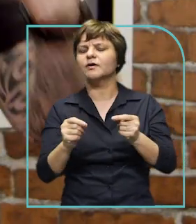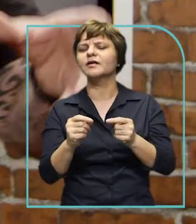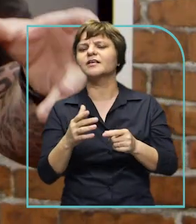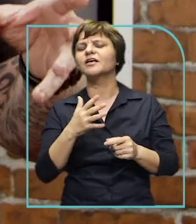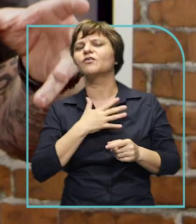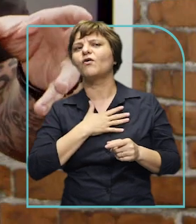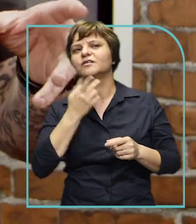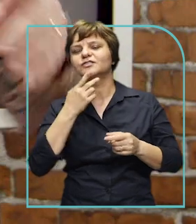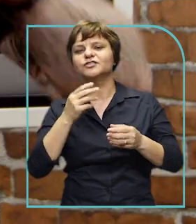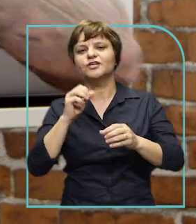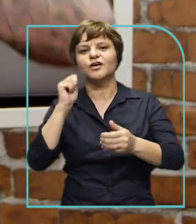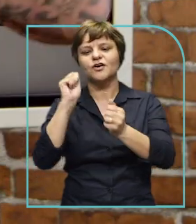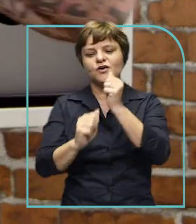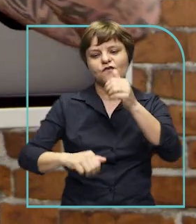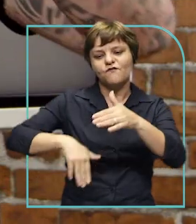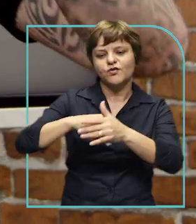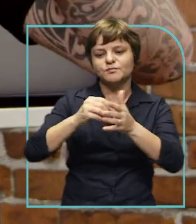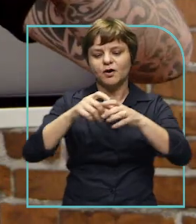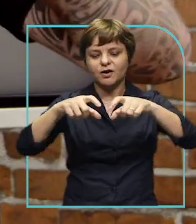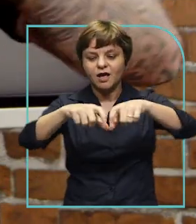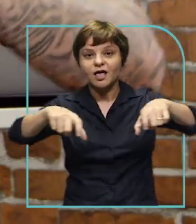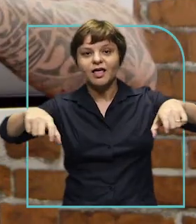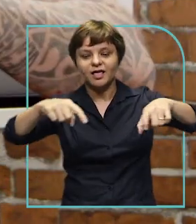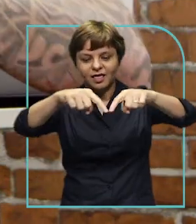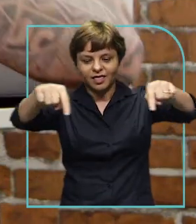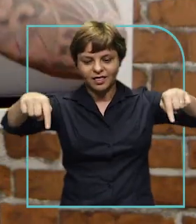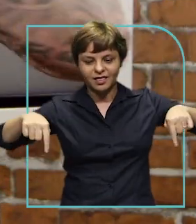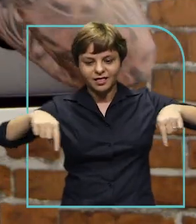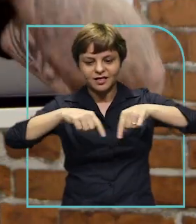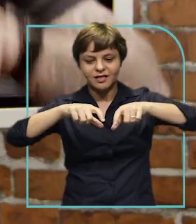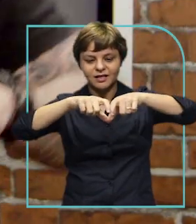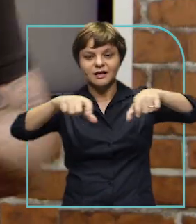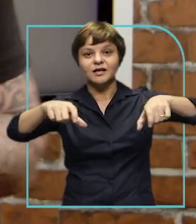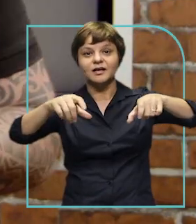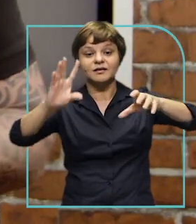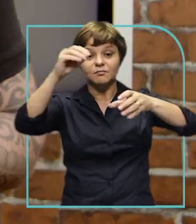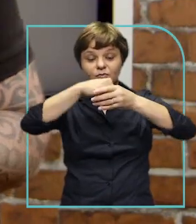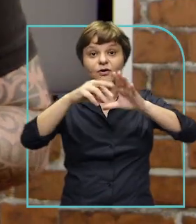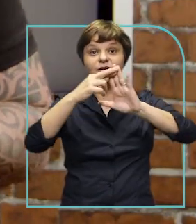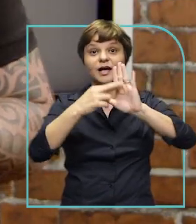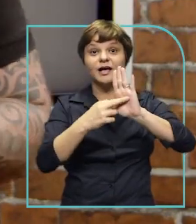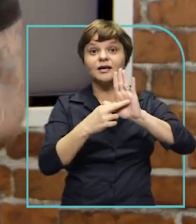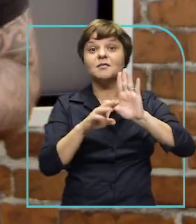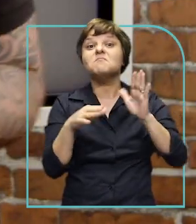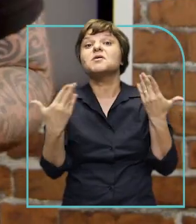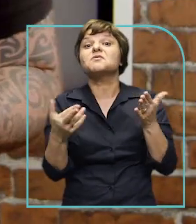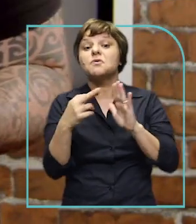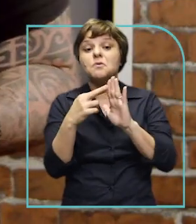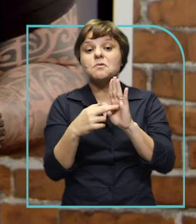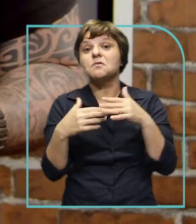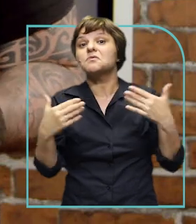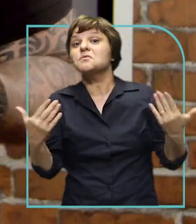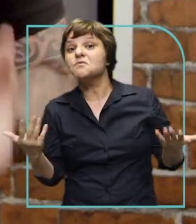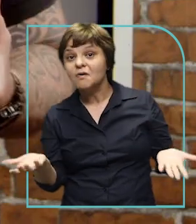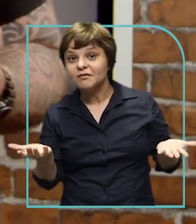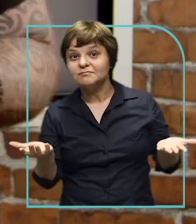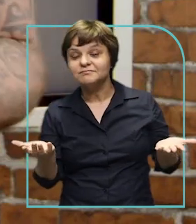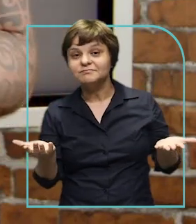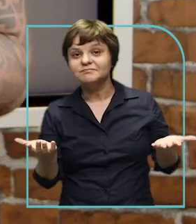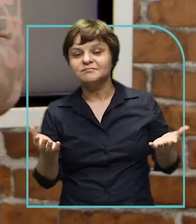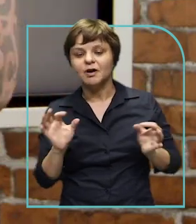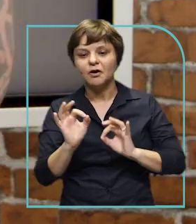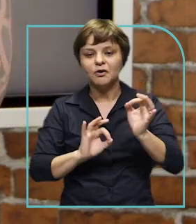né? O pessoal que gosta de futebol aí, é você jogar dentro do gramado, é você jogar dentro da regra. Só que qual